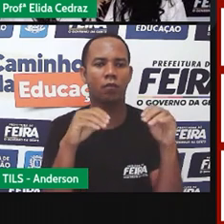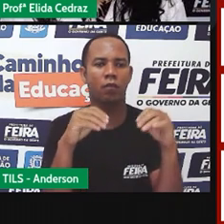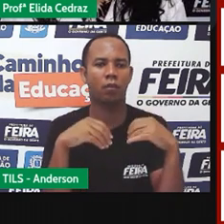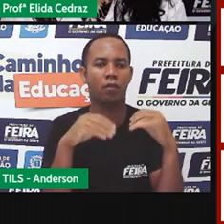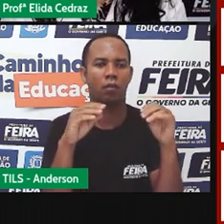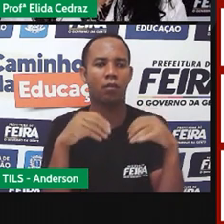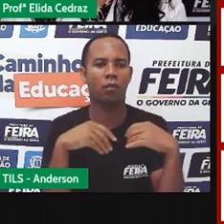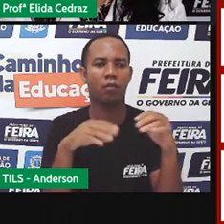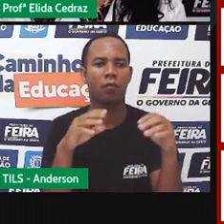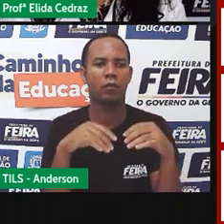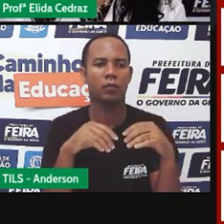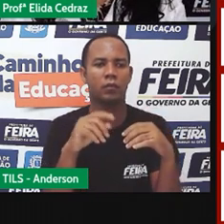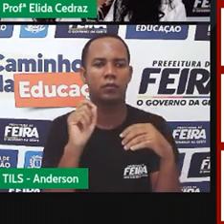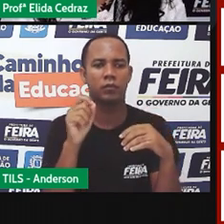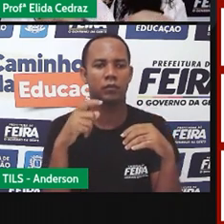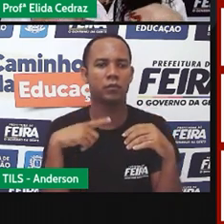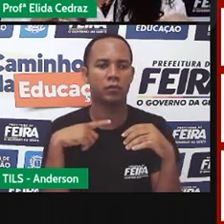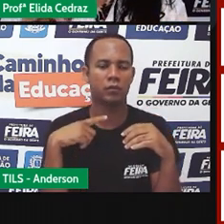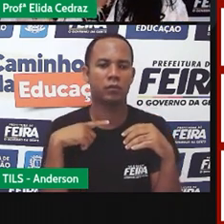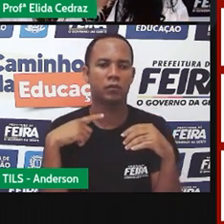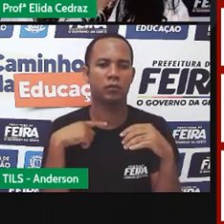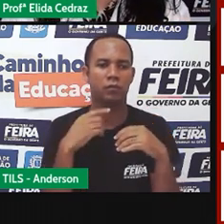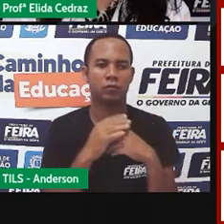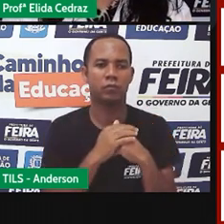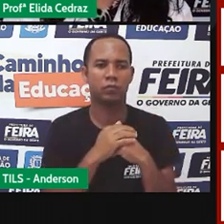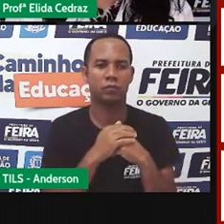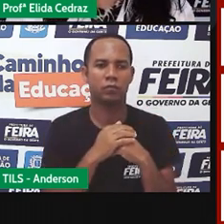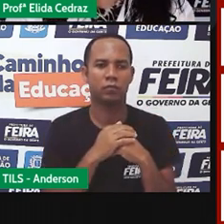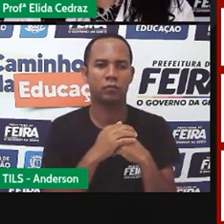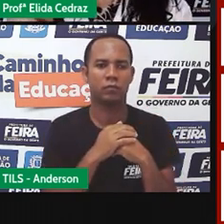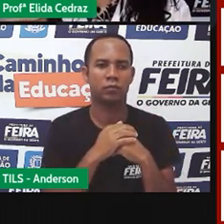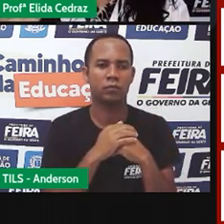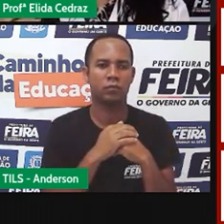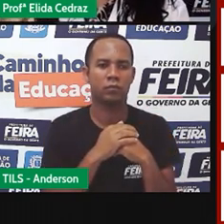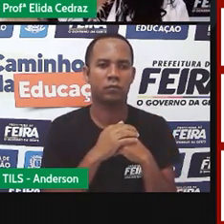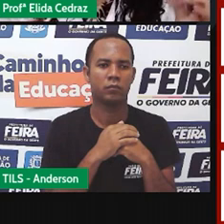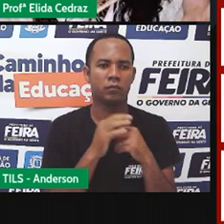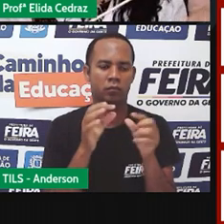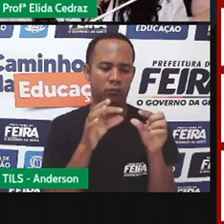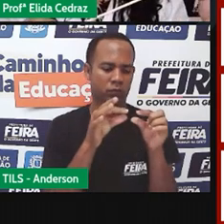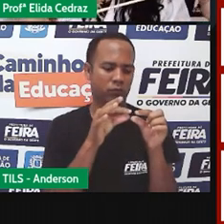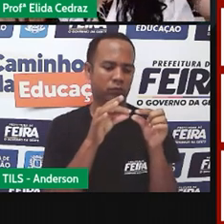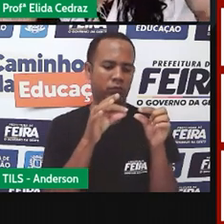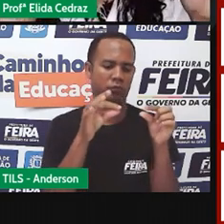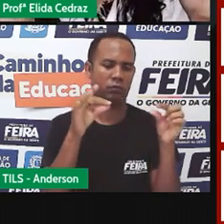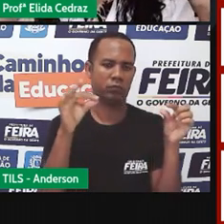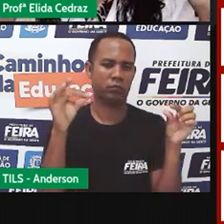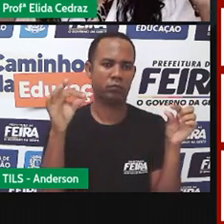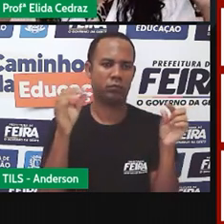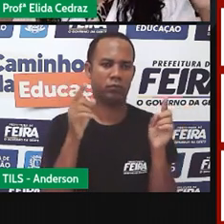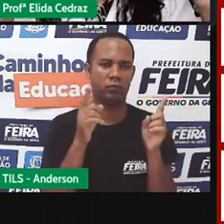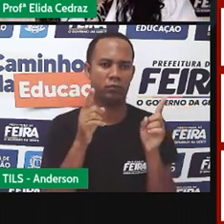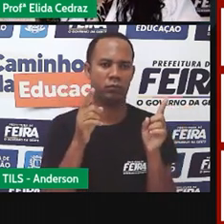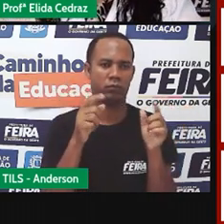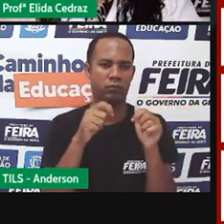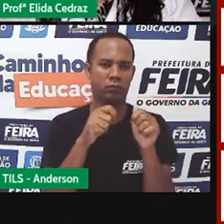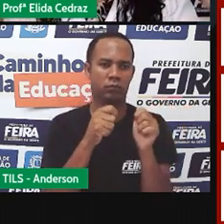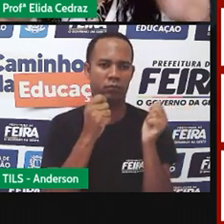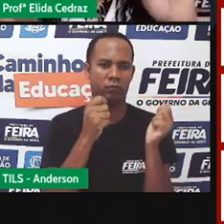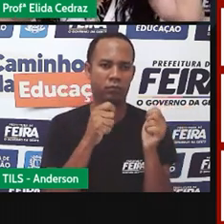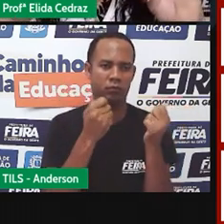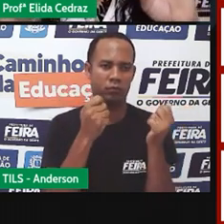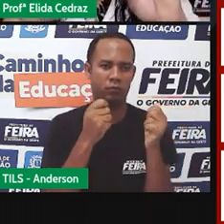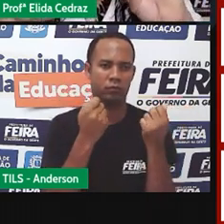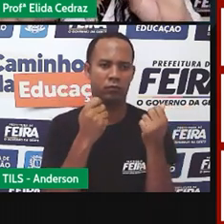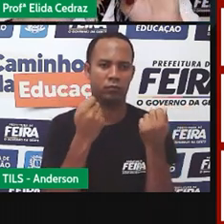flexível, ele tem a flexibilidade. O palitinho de churrasco, ele é de madeira, ó.